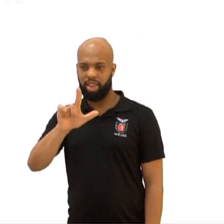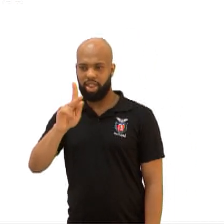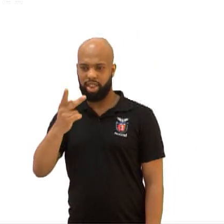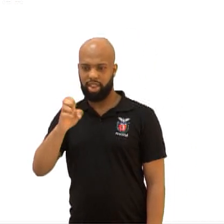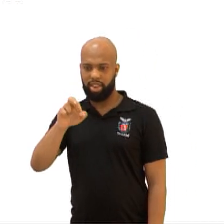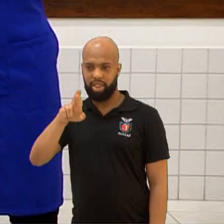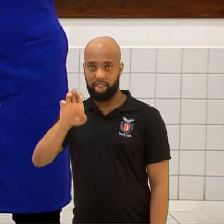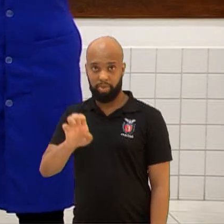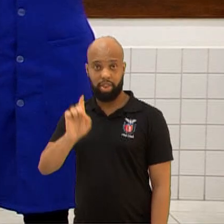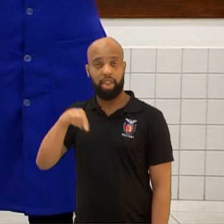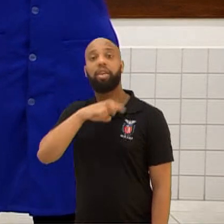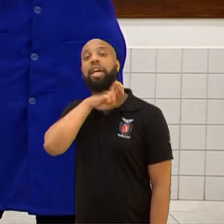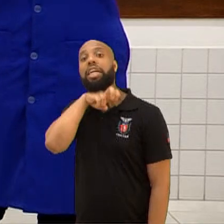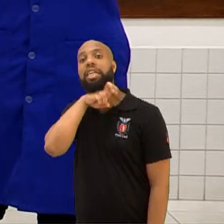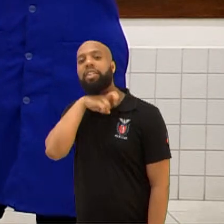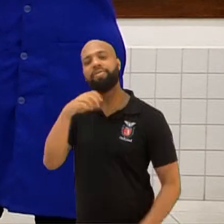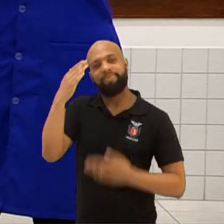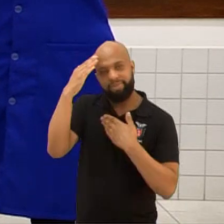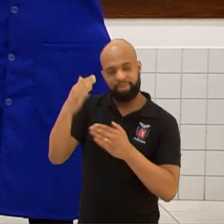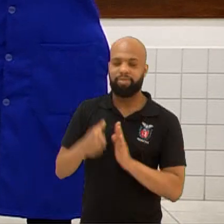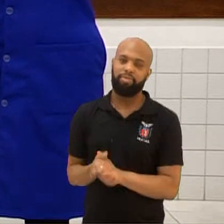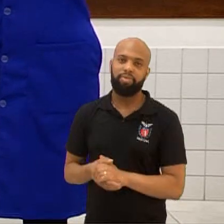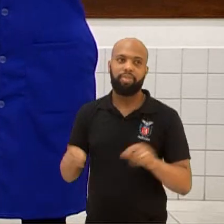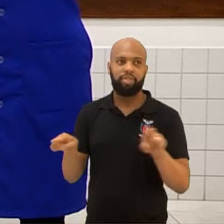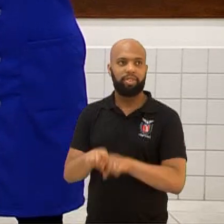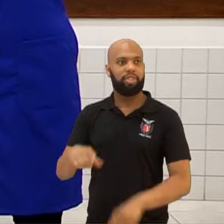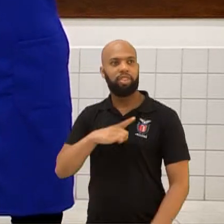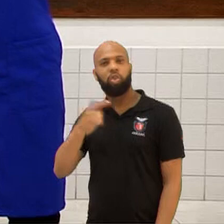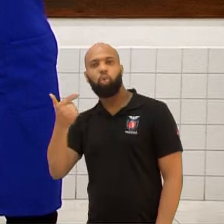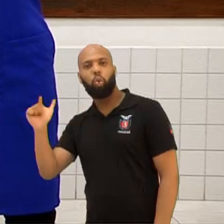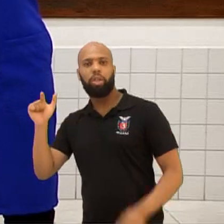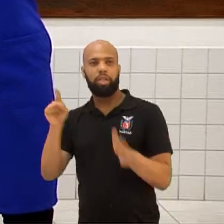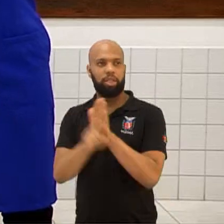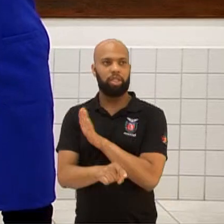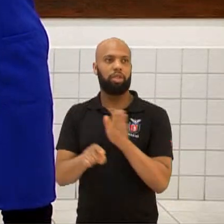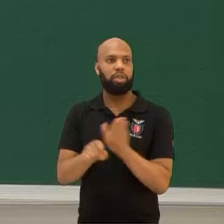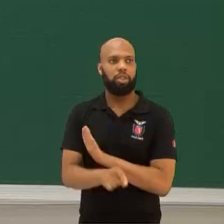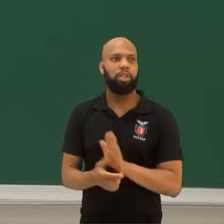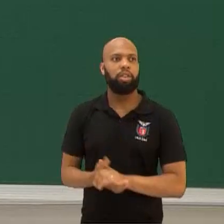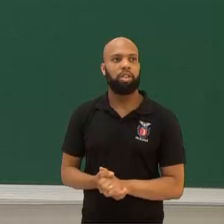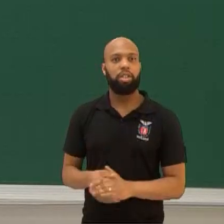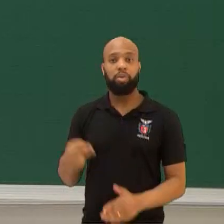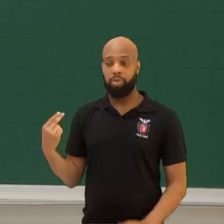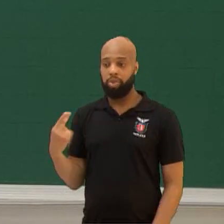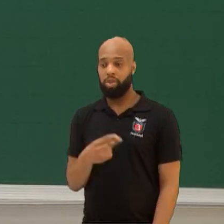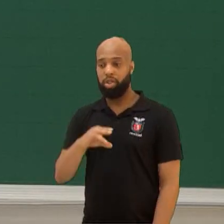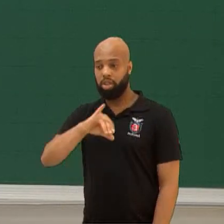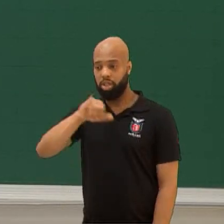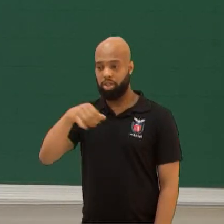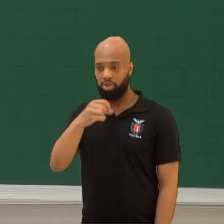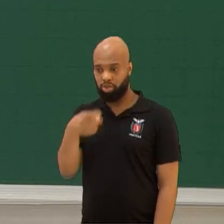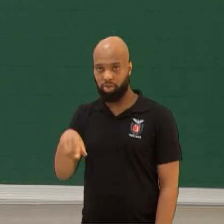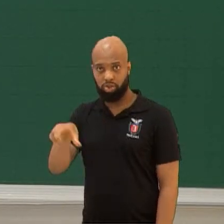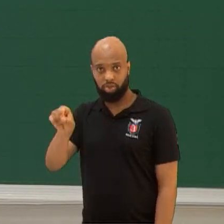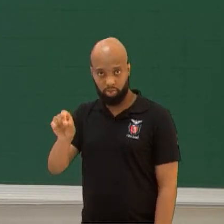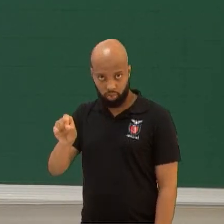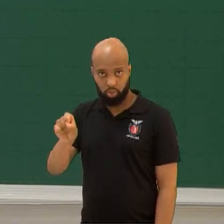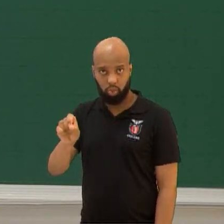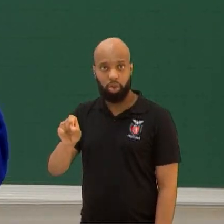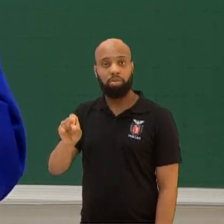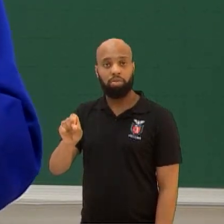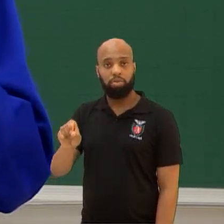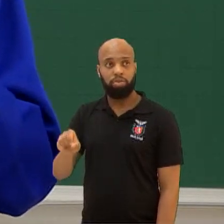Cascavel. Muito obrigada, André. Mais uma aqui. Meu nome é João Felipe, do Colégio Professor Nilo Brandão,